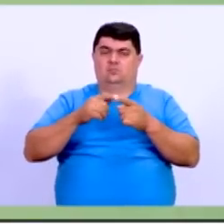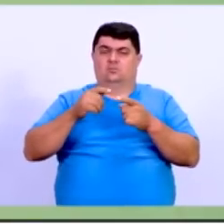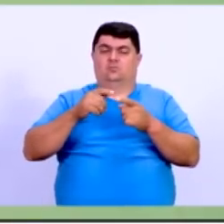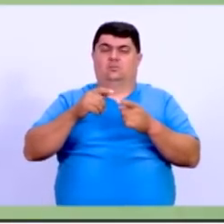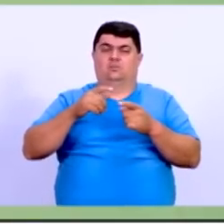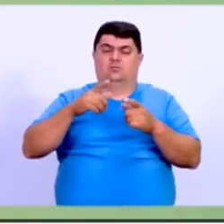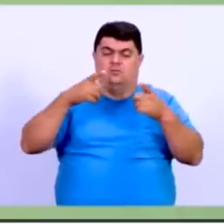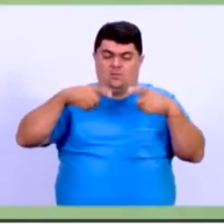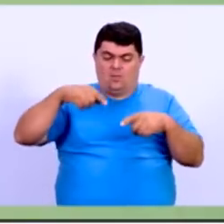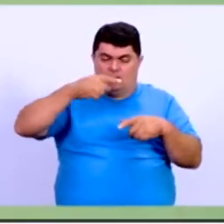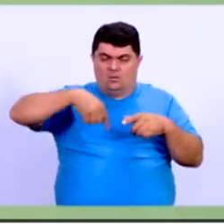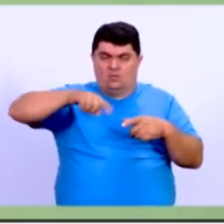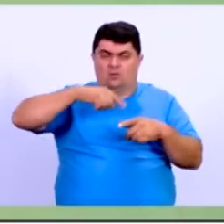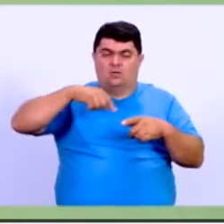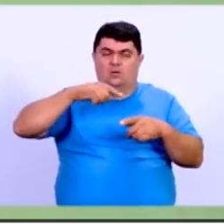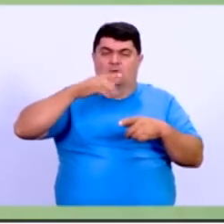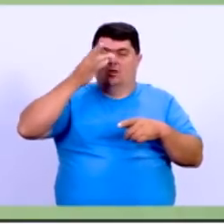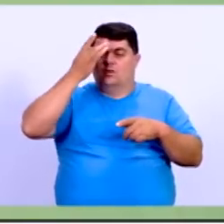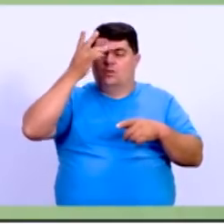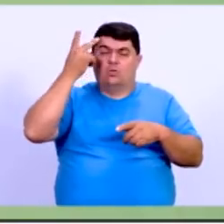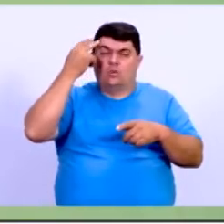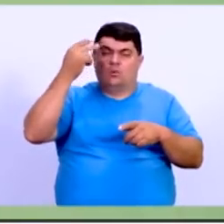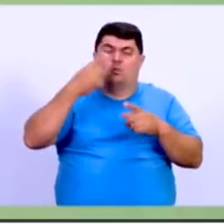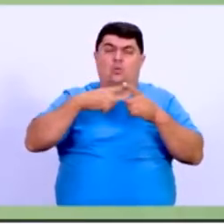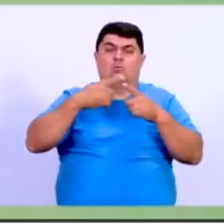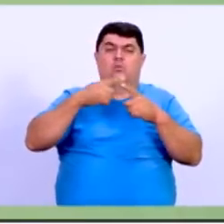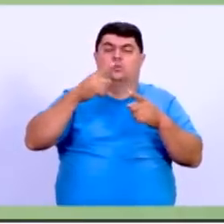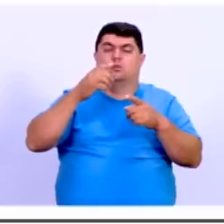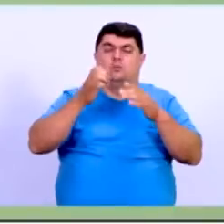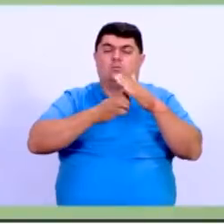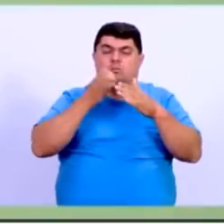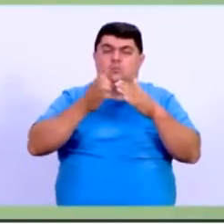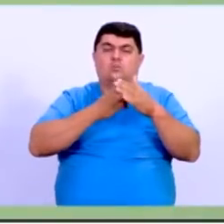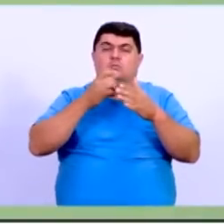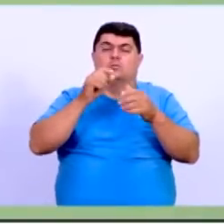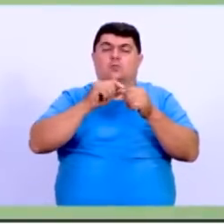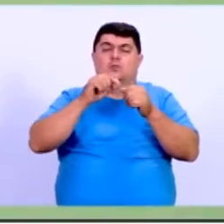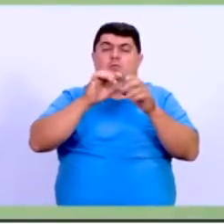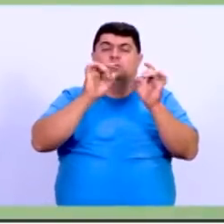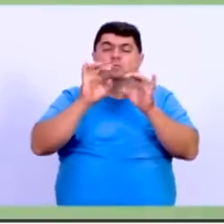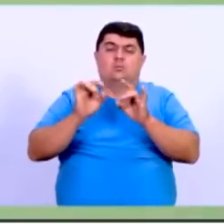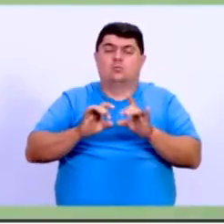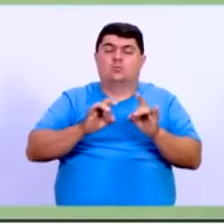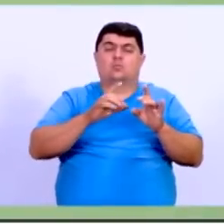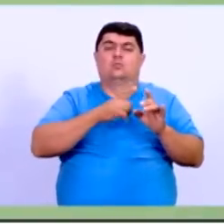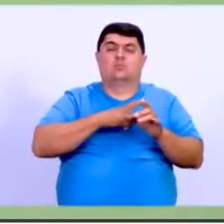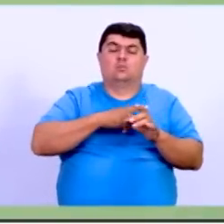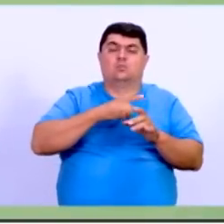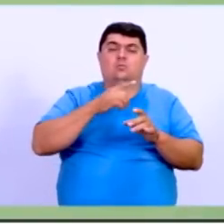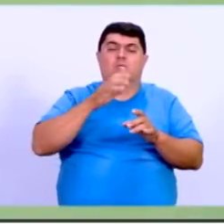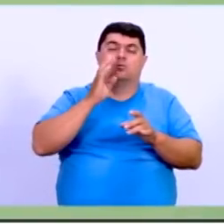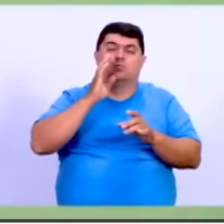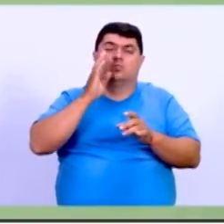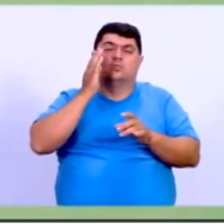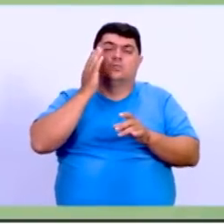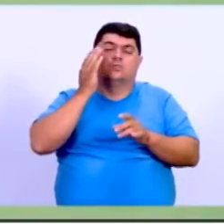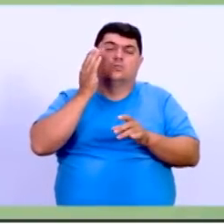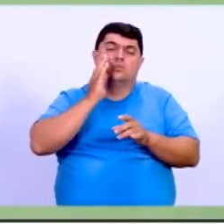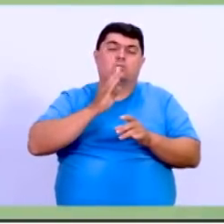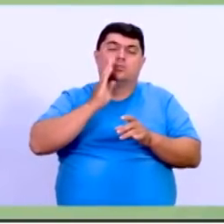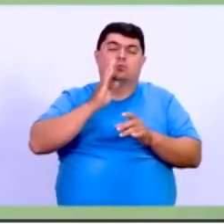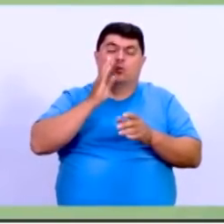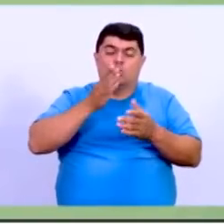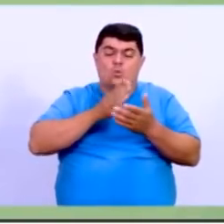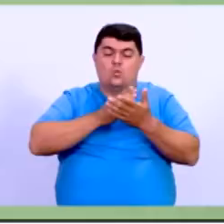muito comum em ambiente corporativo, nas empresas, né? Aqui ele é mais comum, tá? Então olha só, aí nós vamos começar